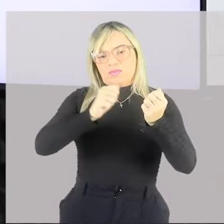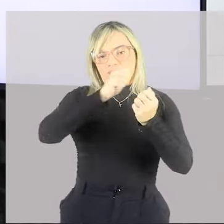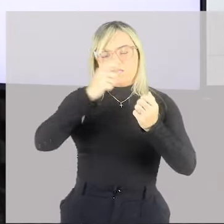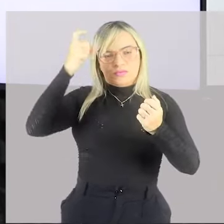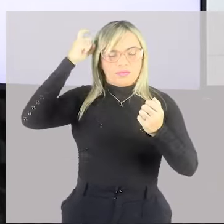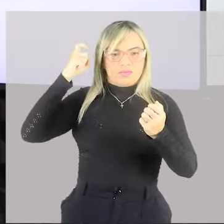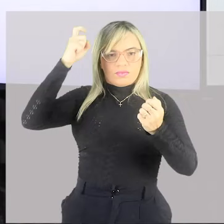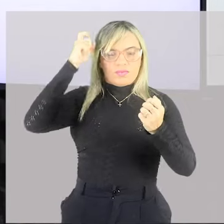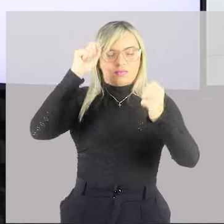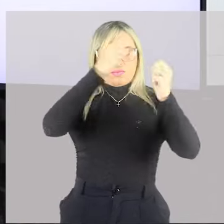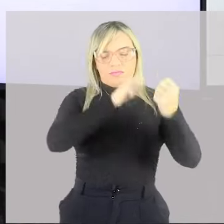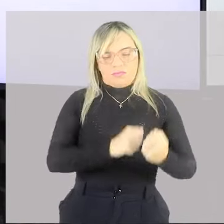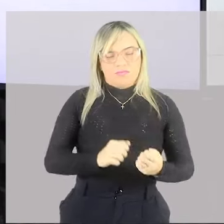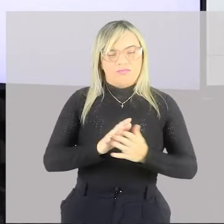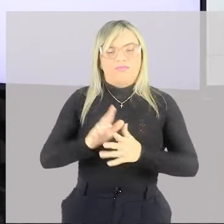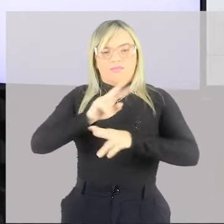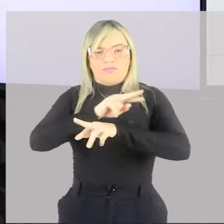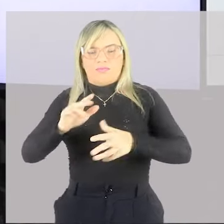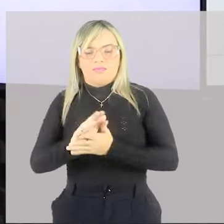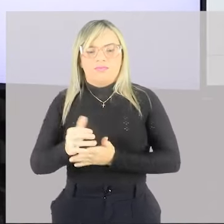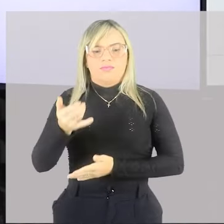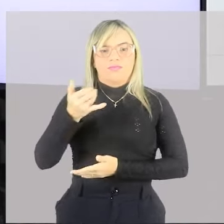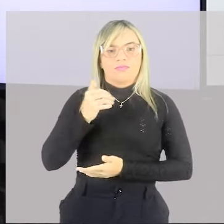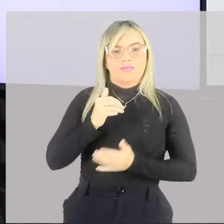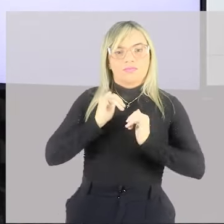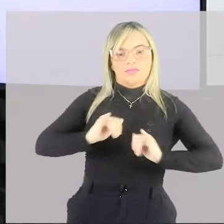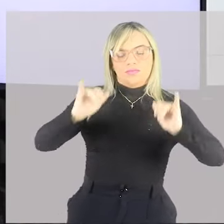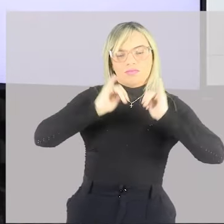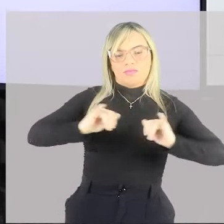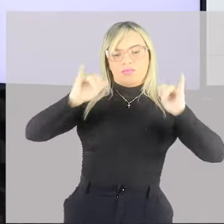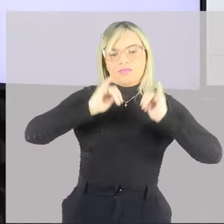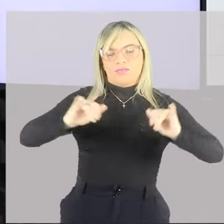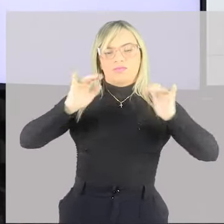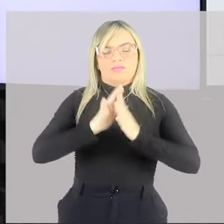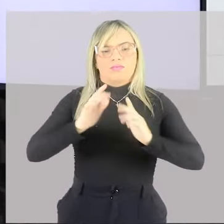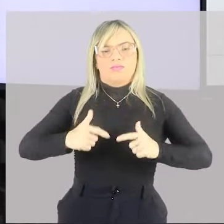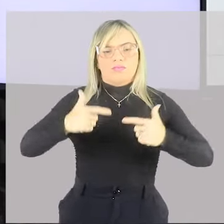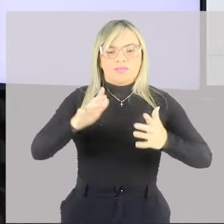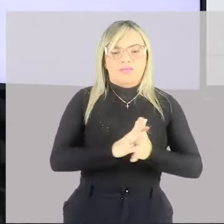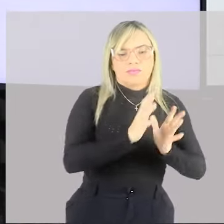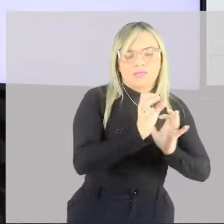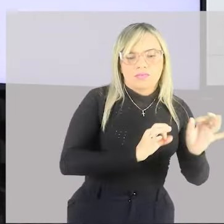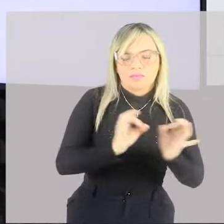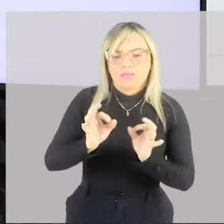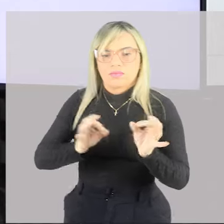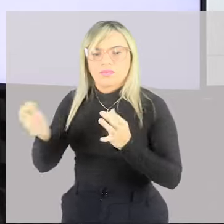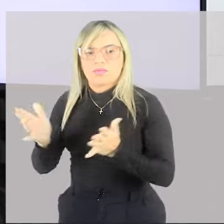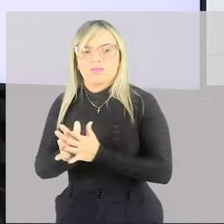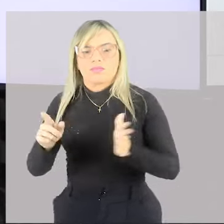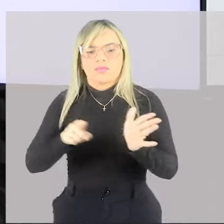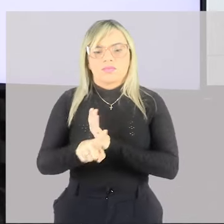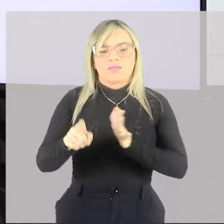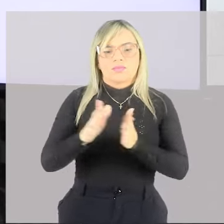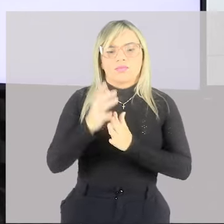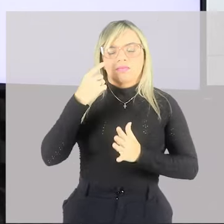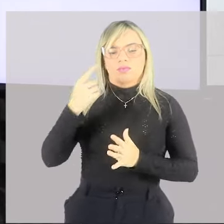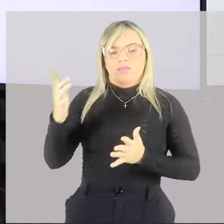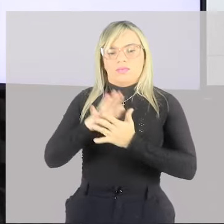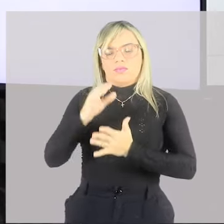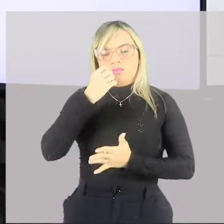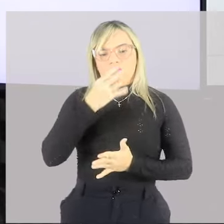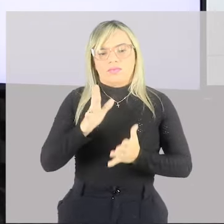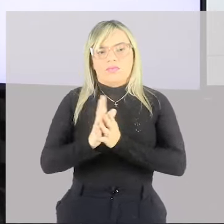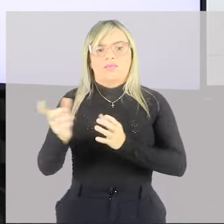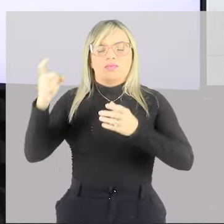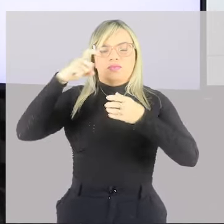Ufa muita informação eu vou concatenando e tentando organizar que que a questão tá perguntando bom eu